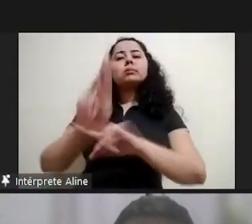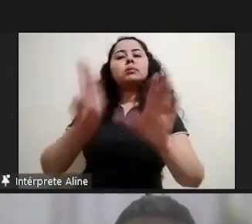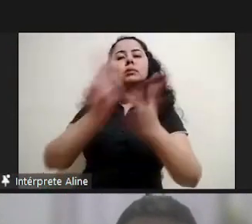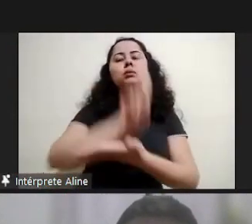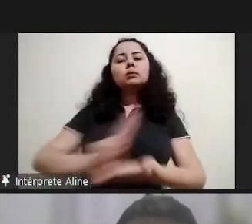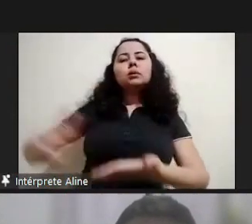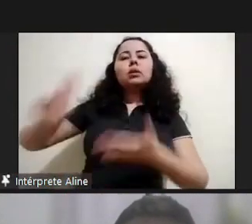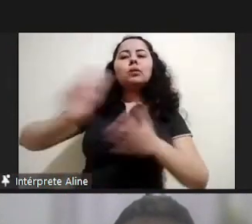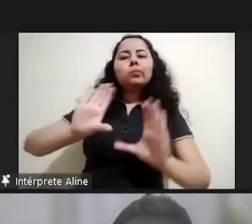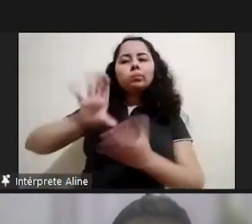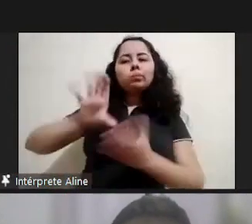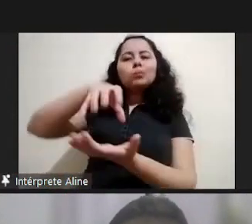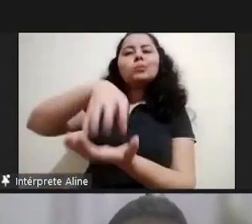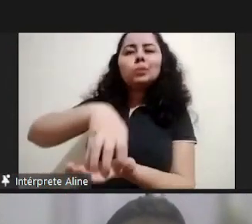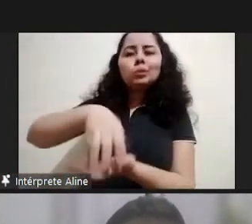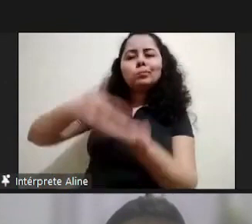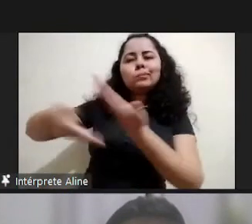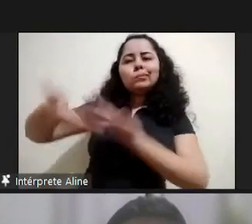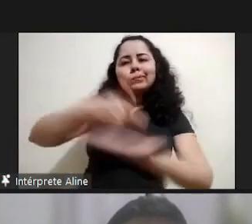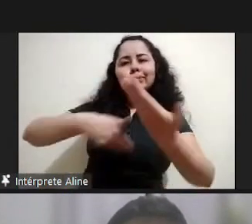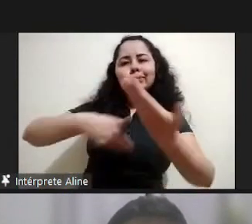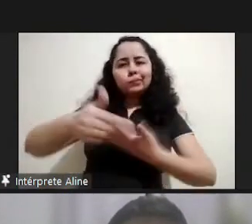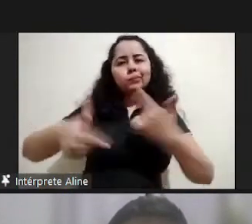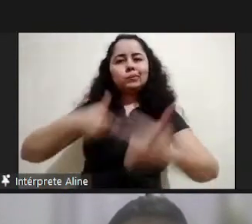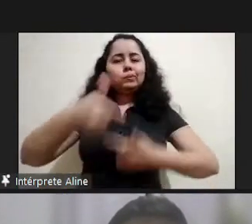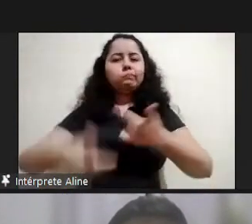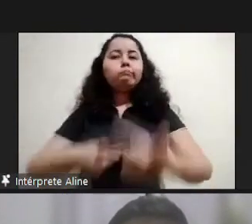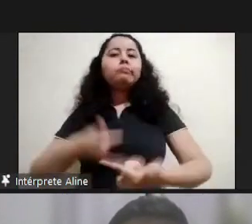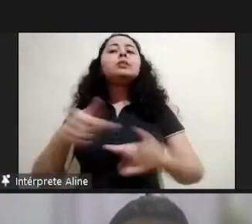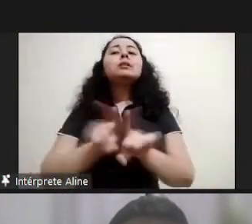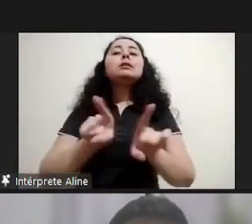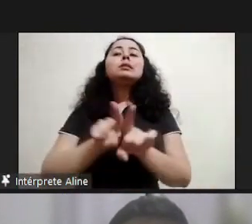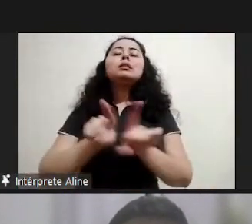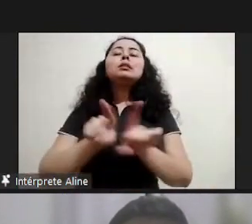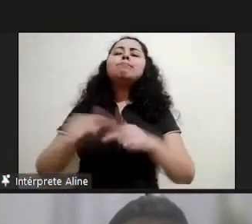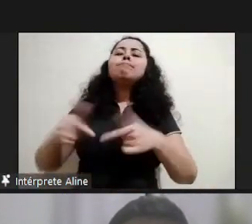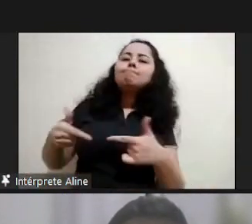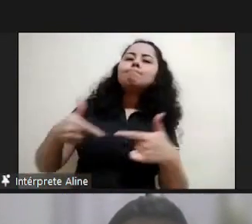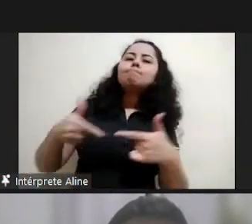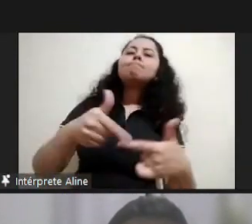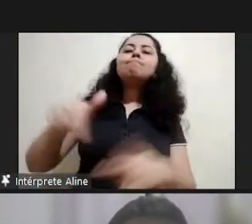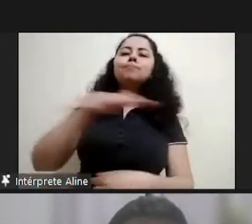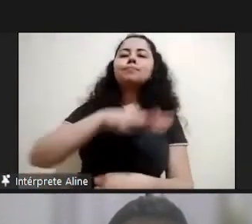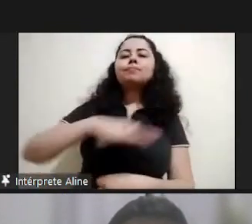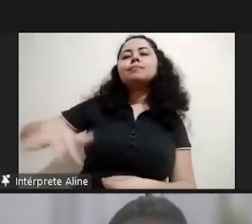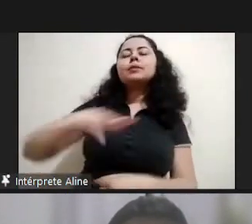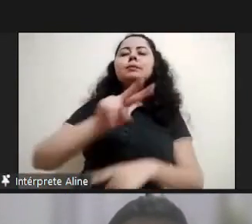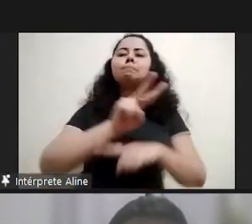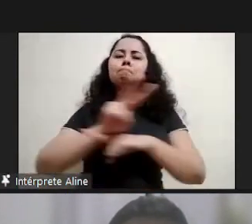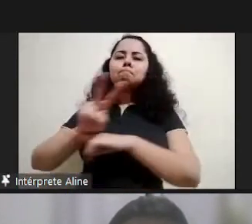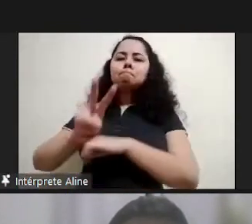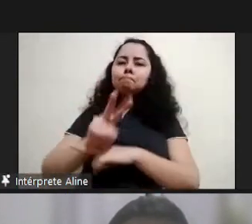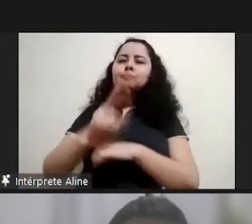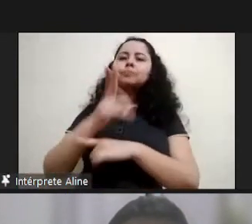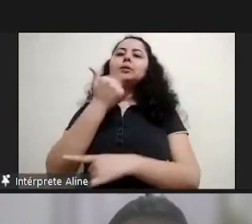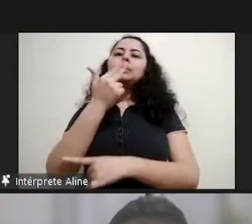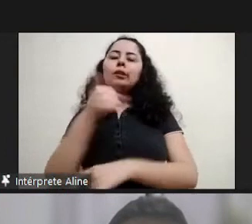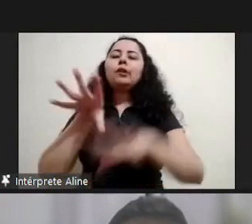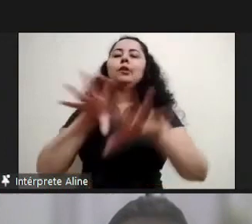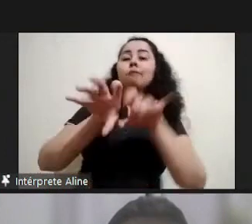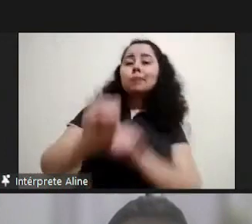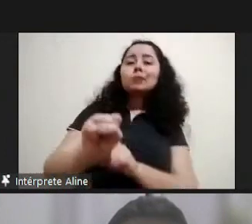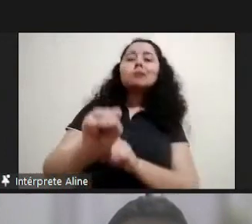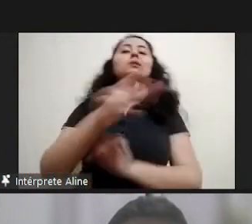Ensino e Serviço. Atuou nas áreas de Vigilância Nutricional em grupos populacionais, Formação em Saúde, Segurança Alimentar